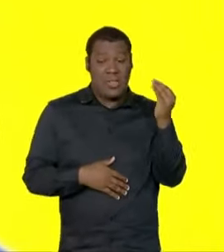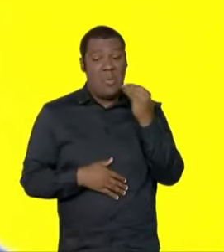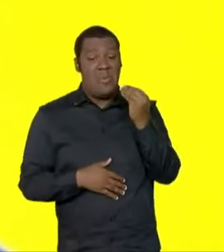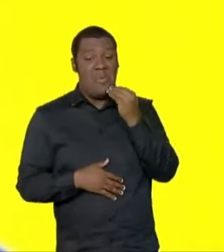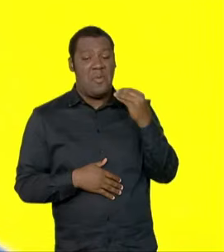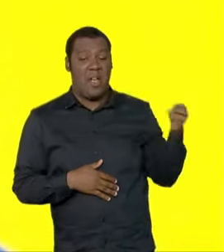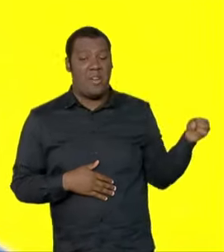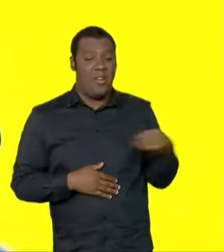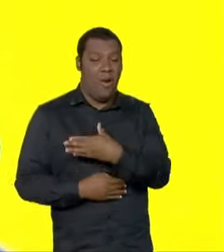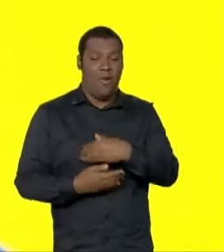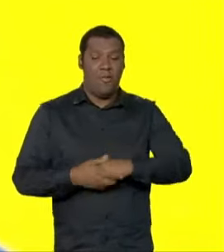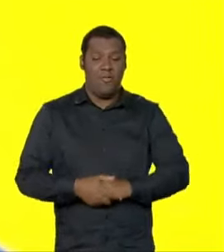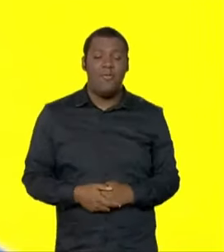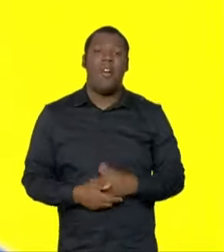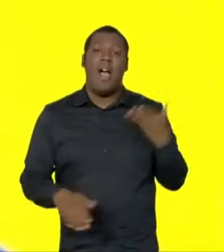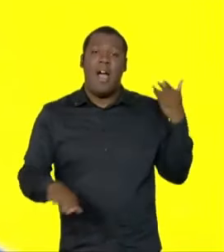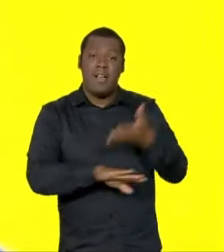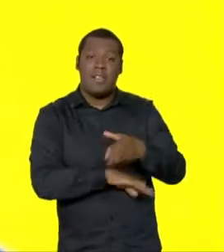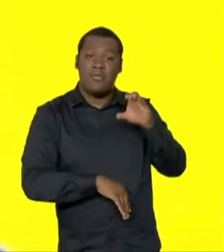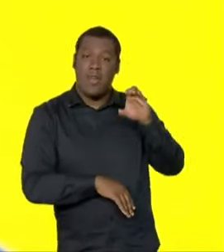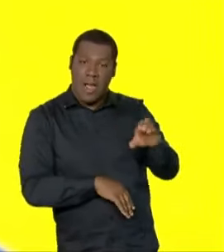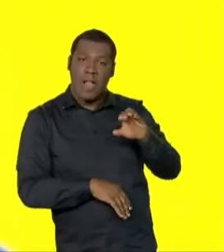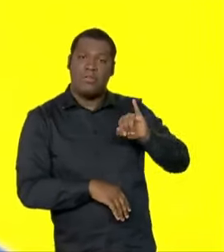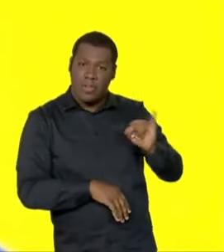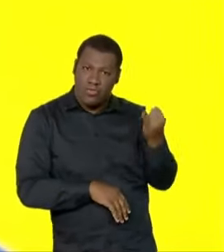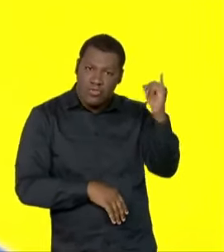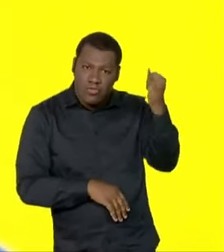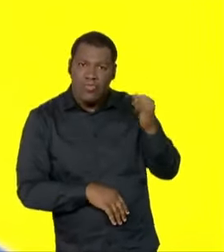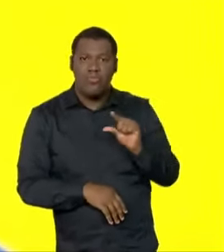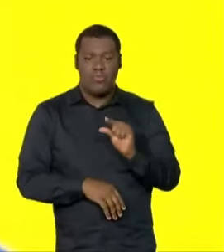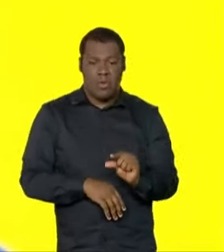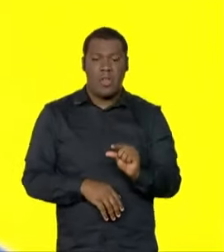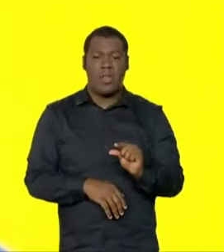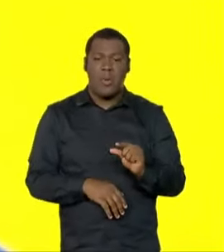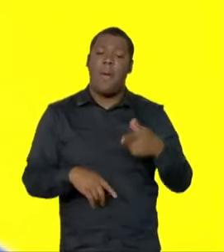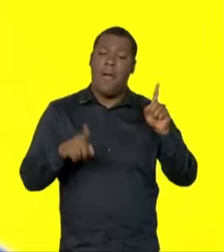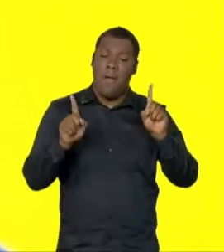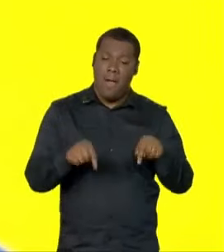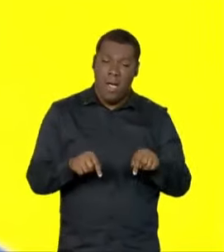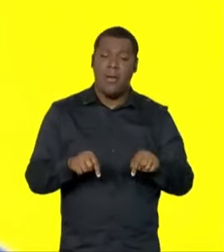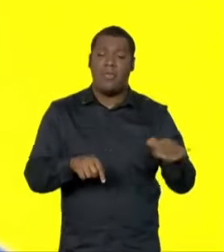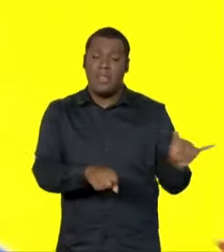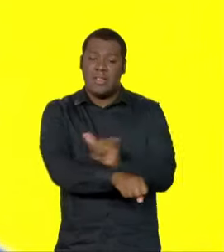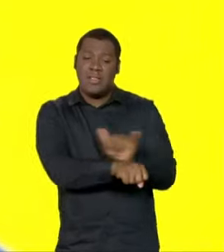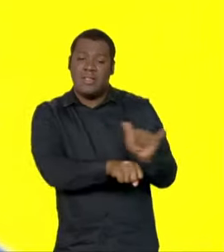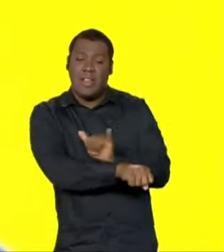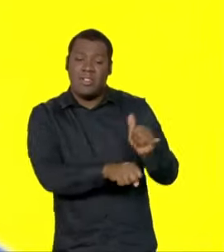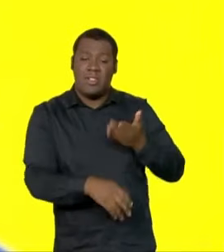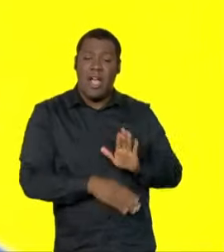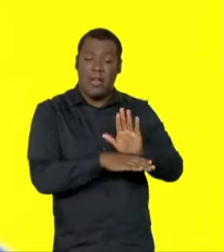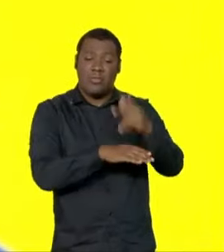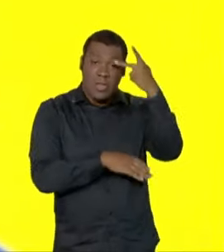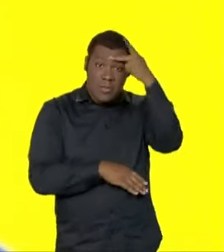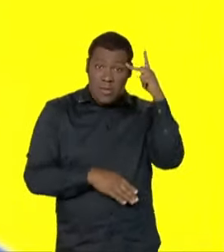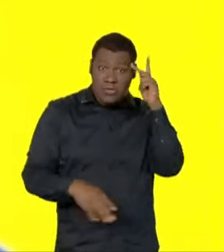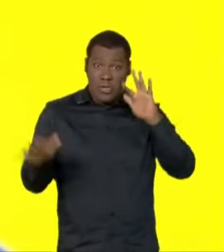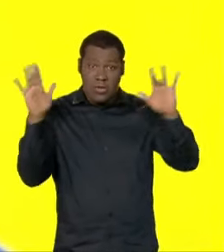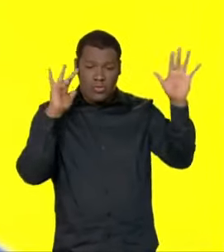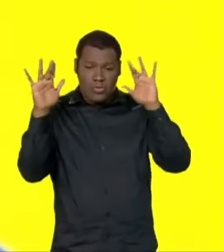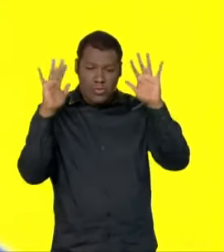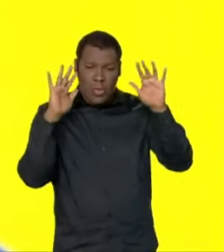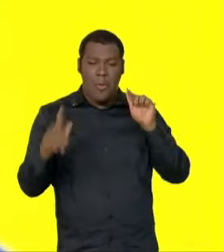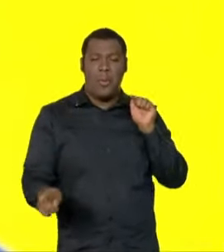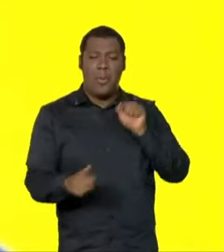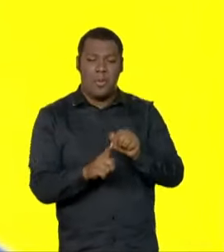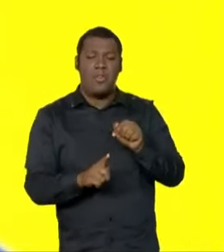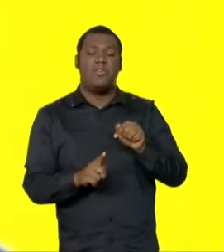Brasil, onde com créditos mais baratos e se torna um instrumento para a realização de sonhos e de mais